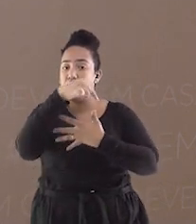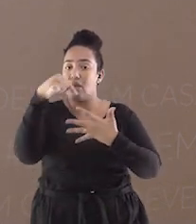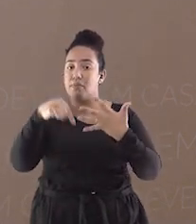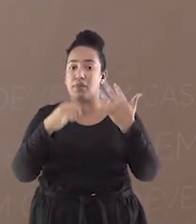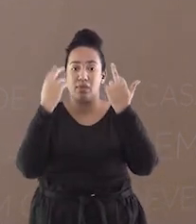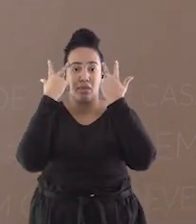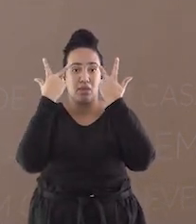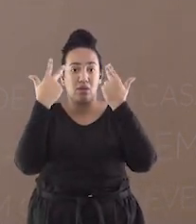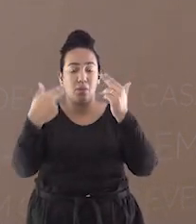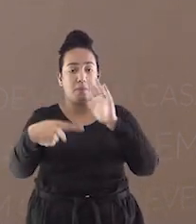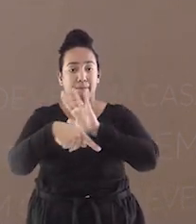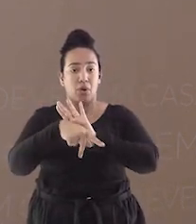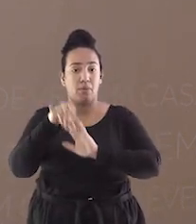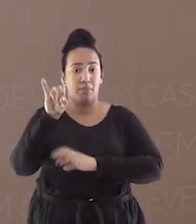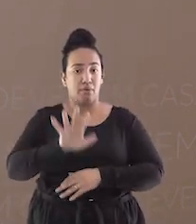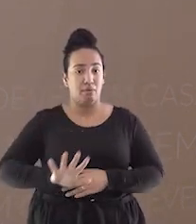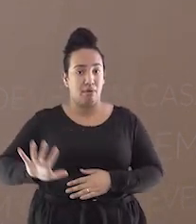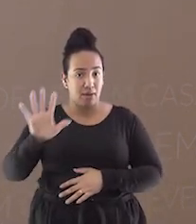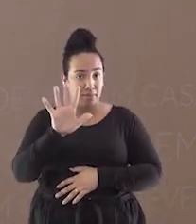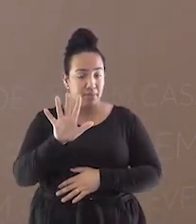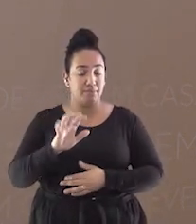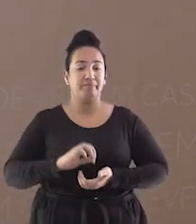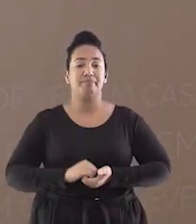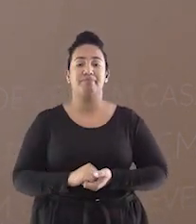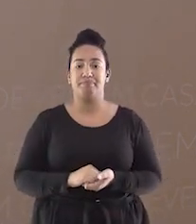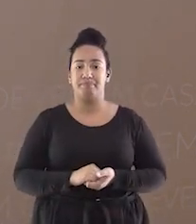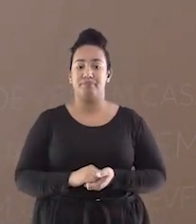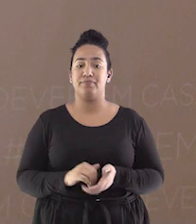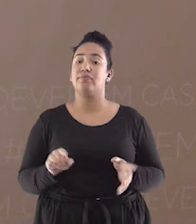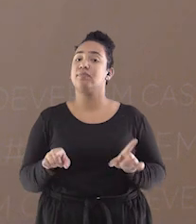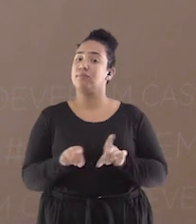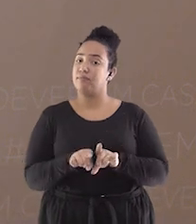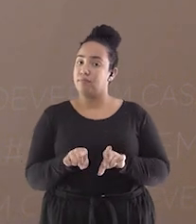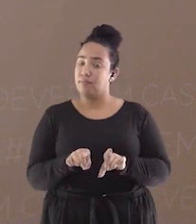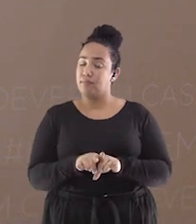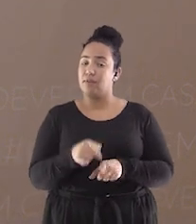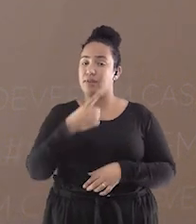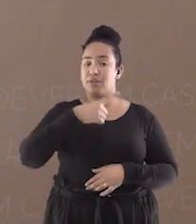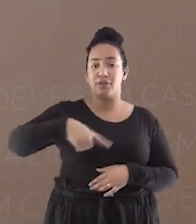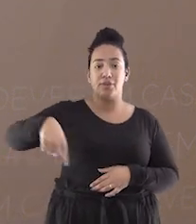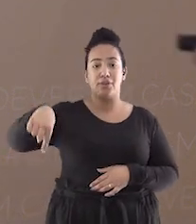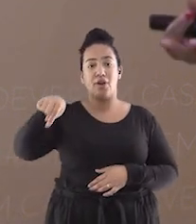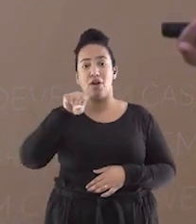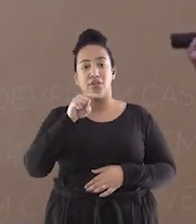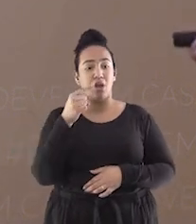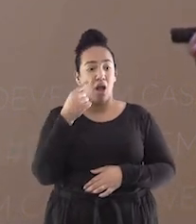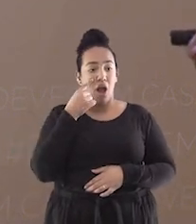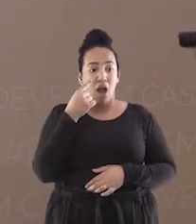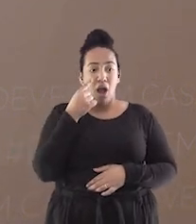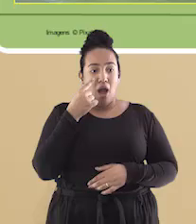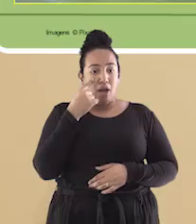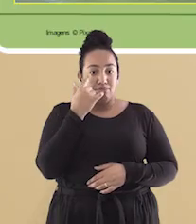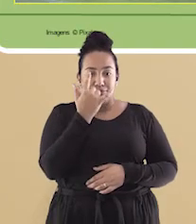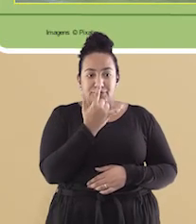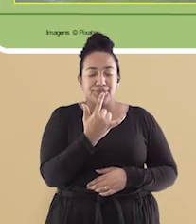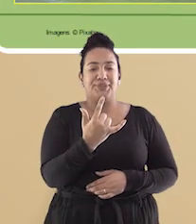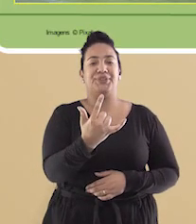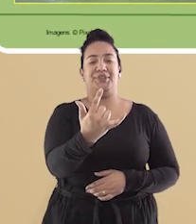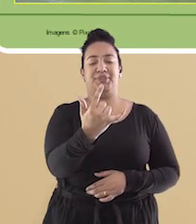nas paisagens. Inclusive, é algo que nos enche os olhos de diversas formas.